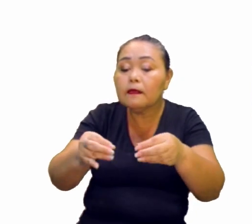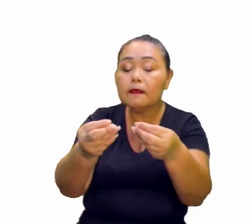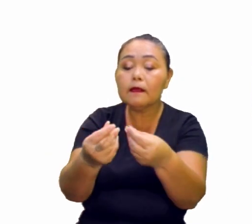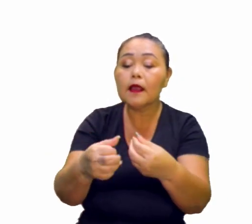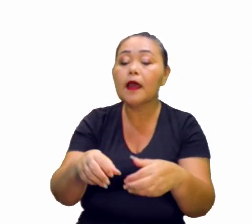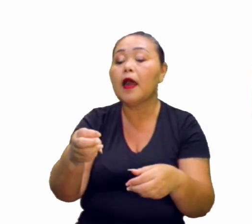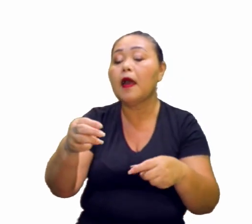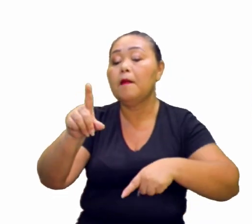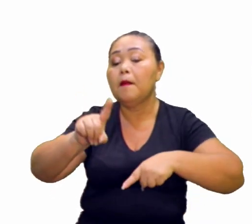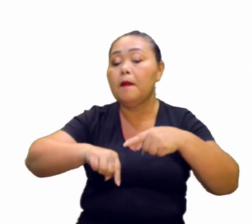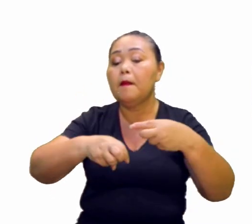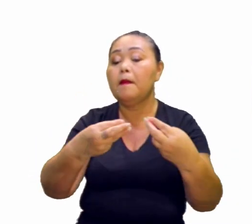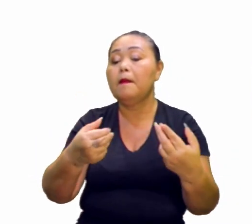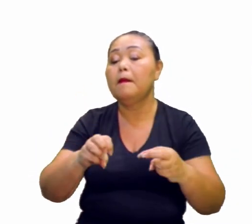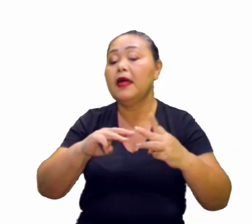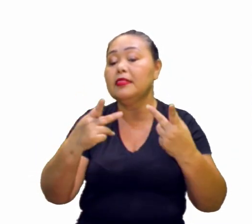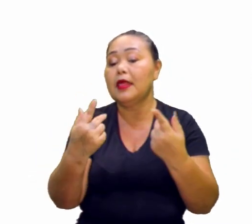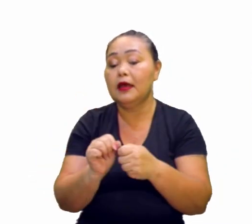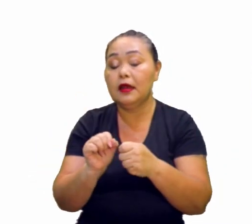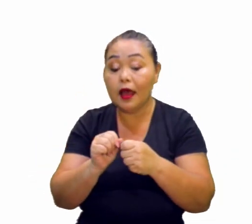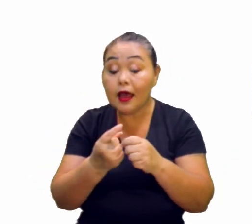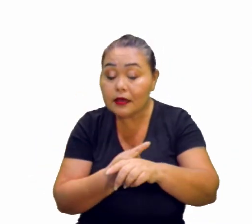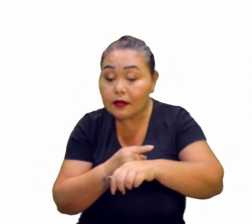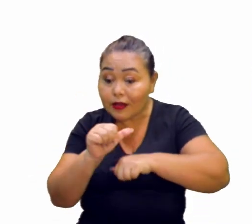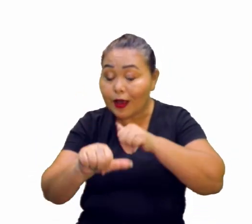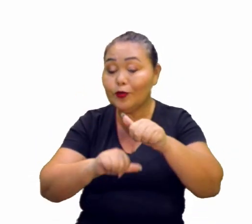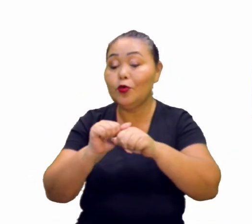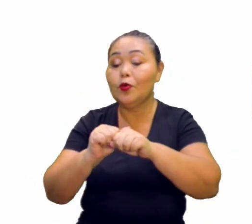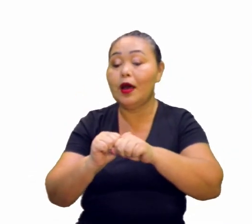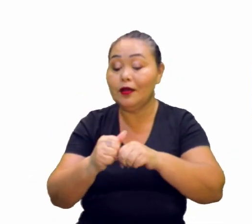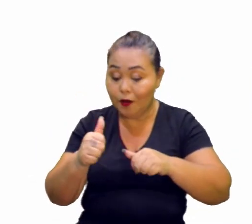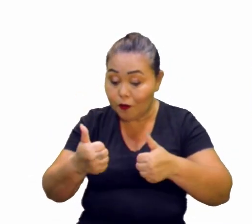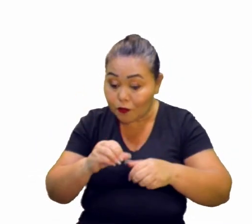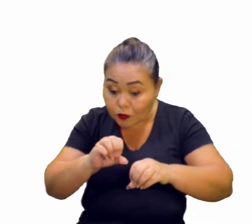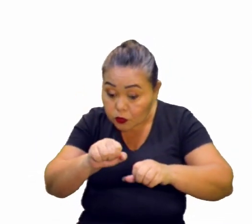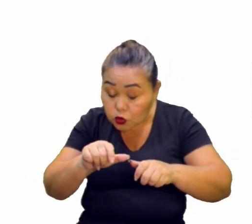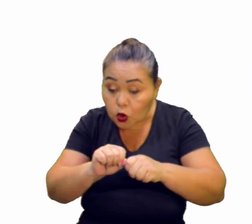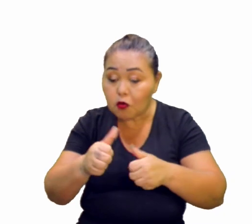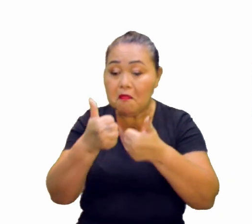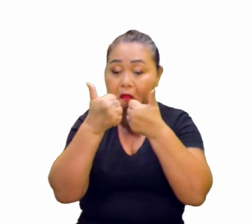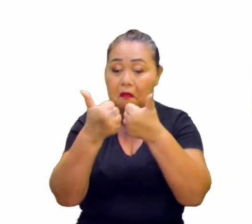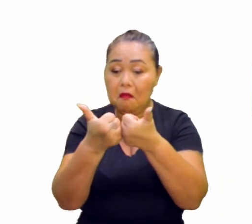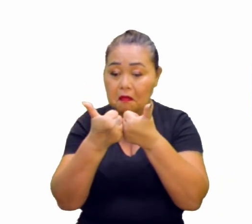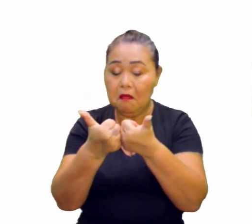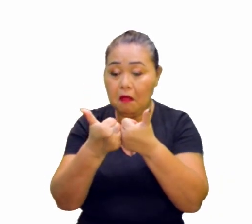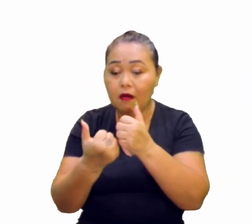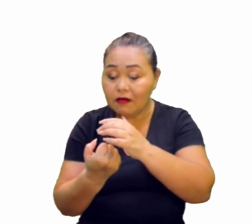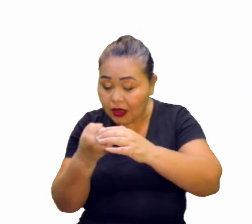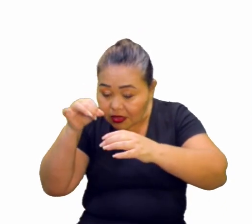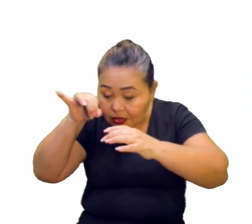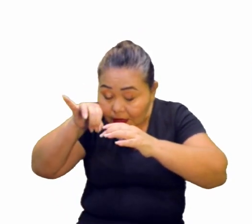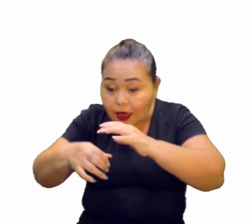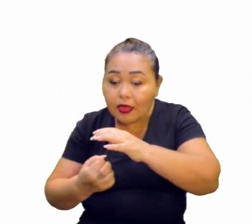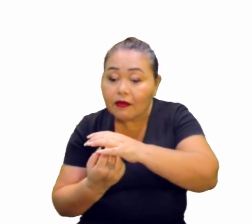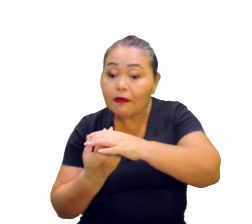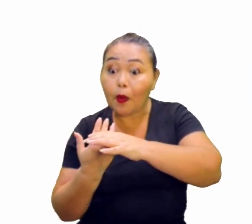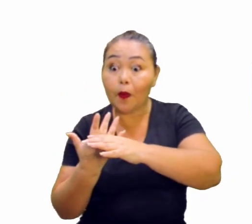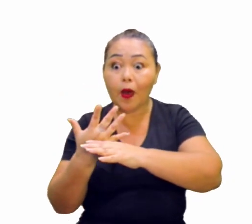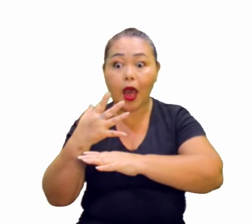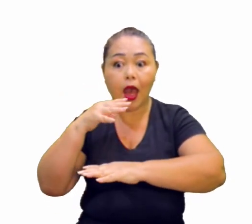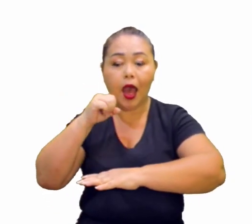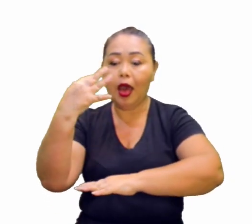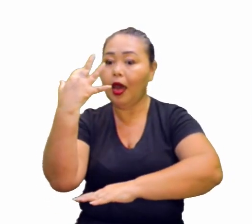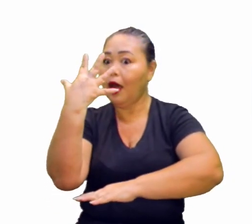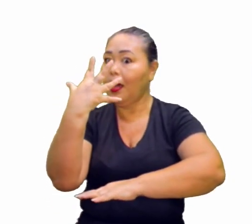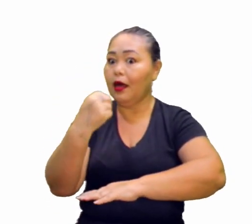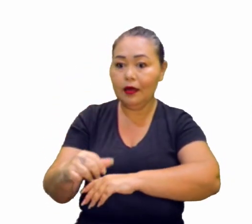solo se torne um solo fértil. Tudo isso, né, vai ser pensado aqui. E também falamos das características